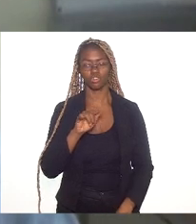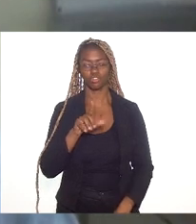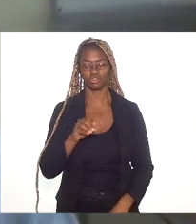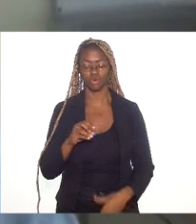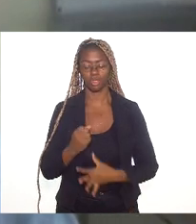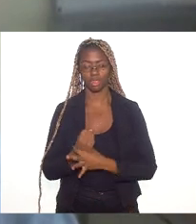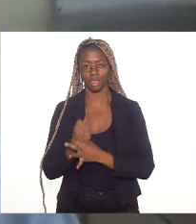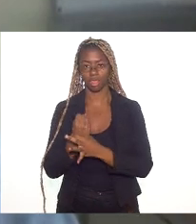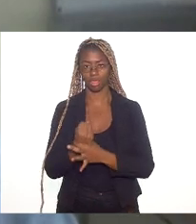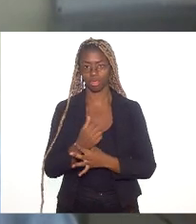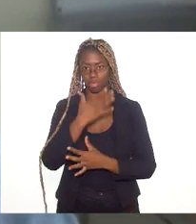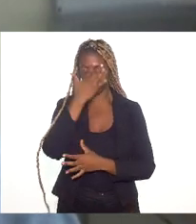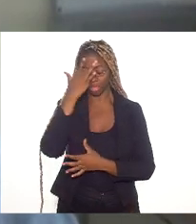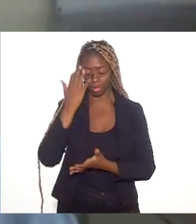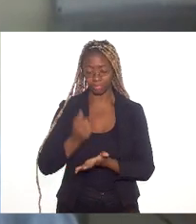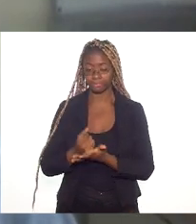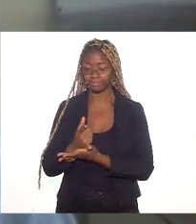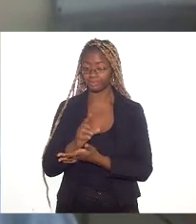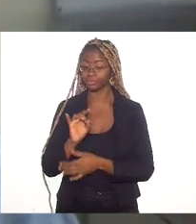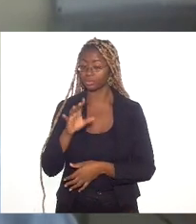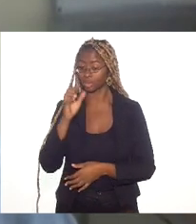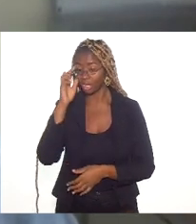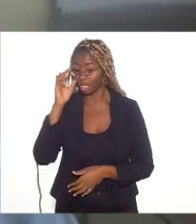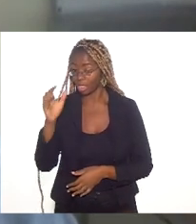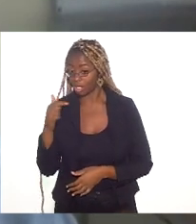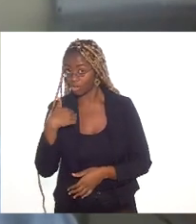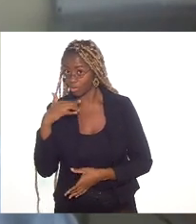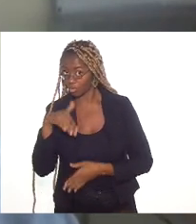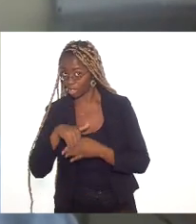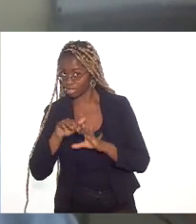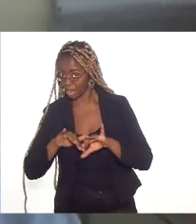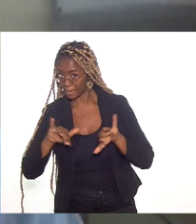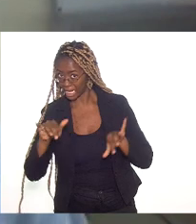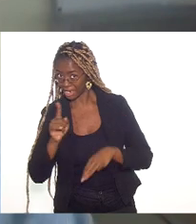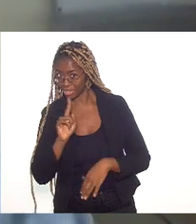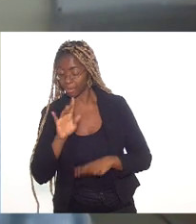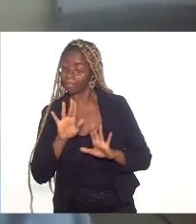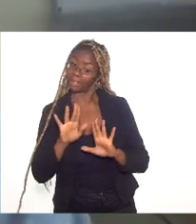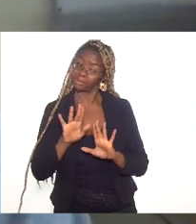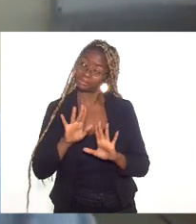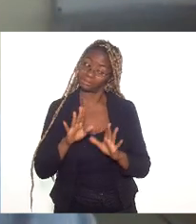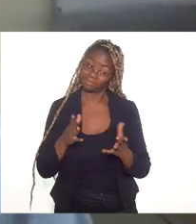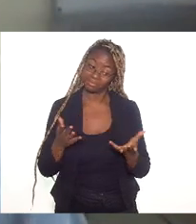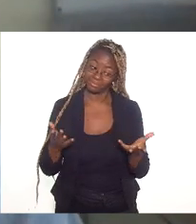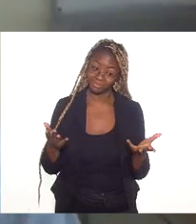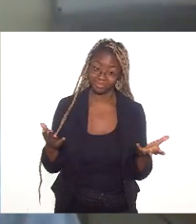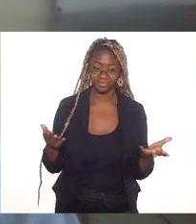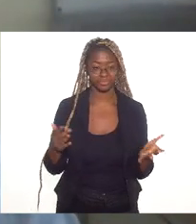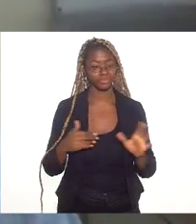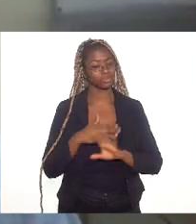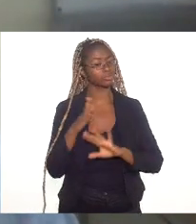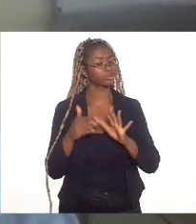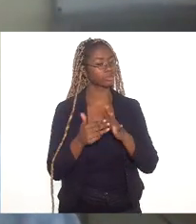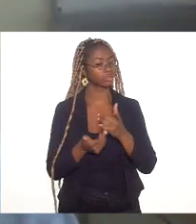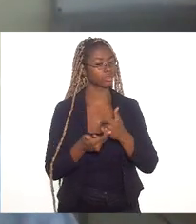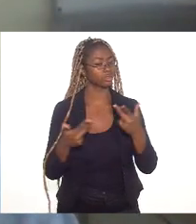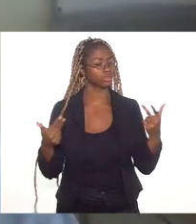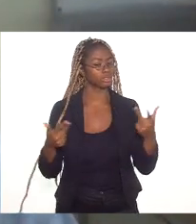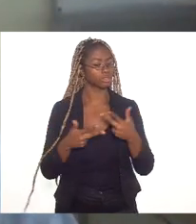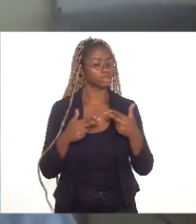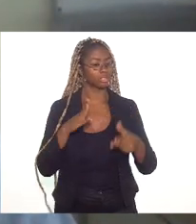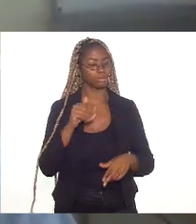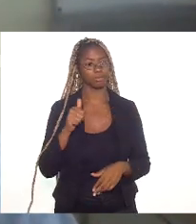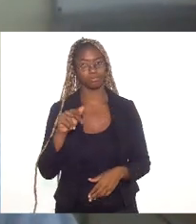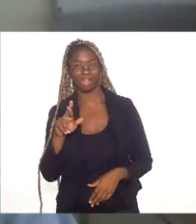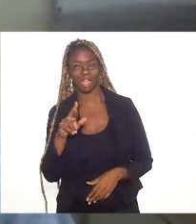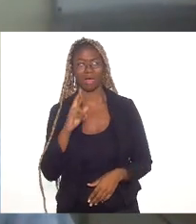Eu só estou fazendo alerta, não vou dar voto separado não, mas que... Porque todas essas questões de bares, restaurantes,